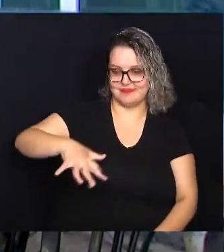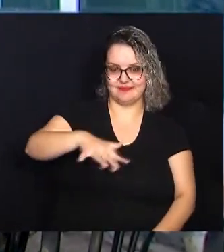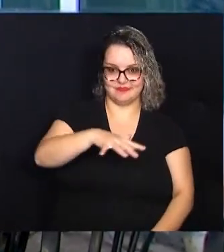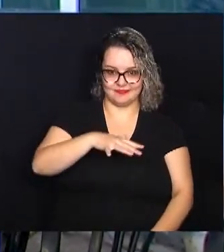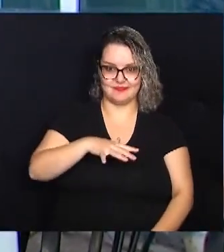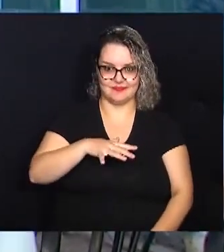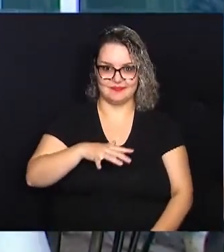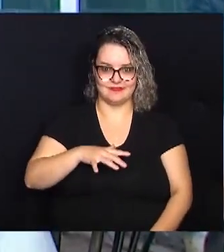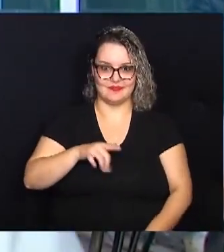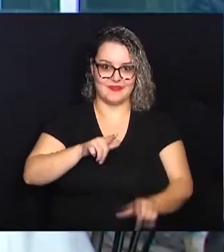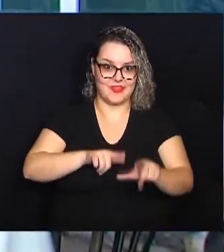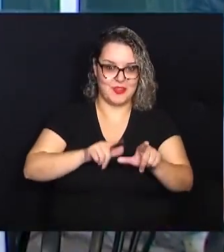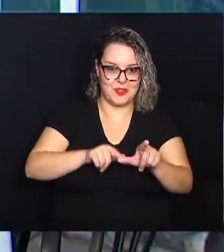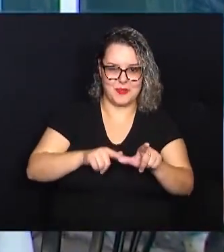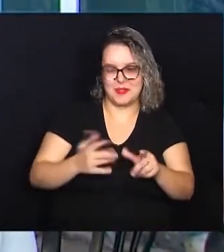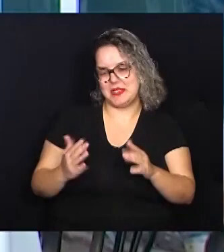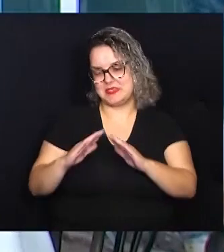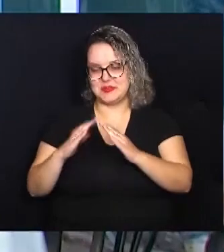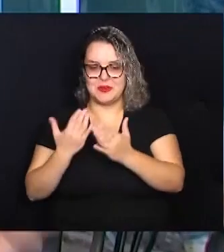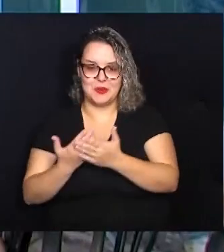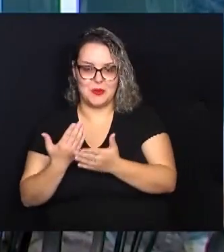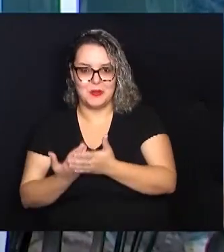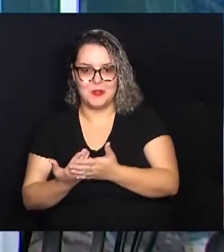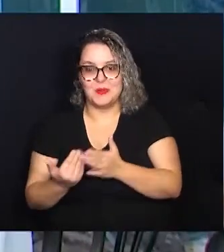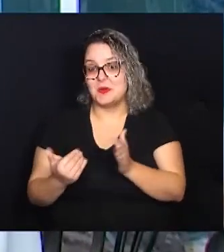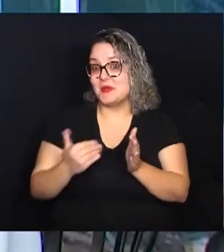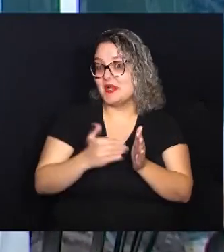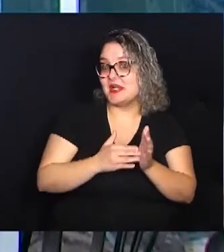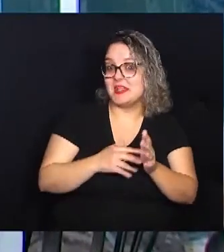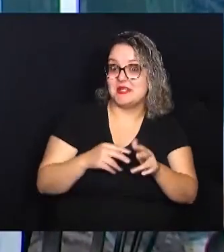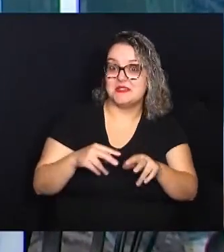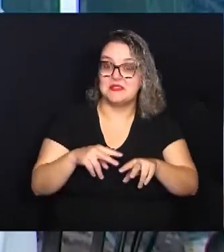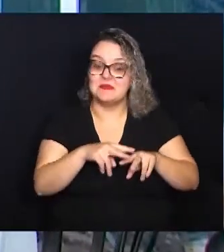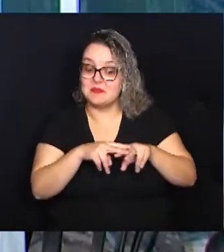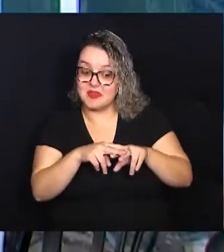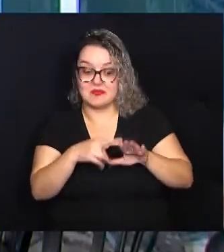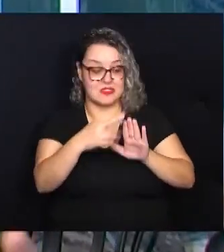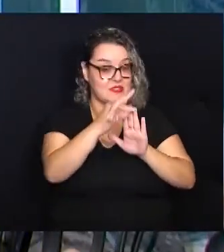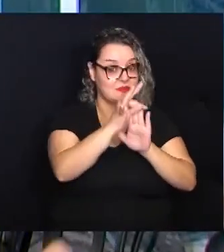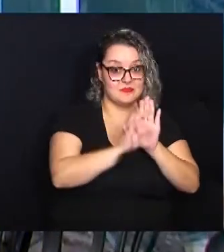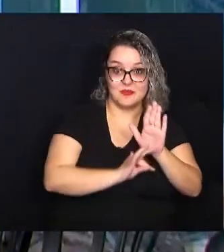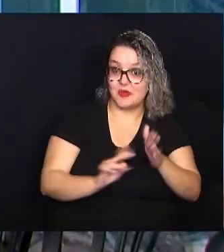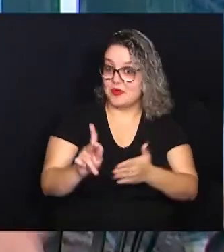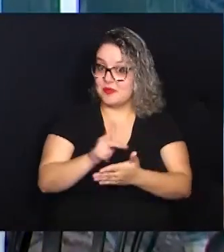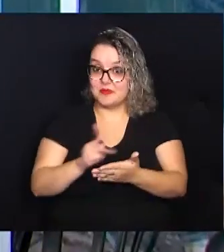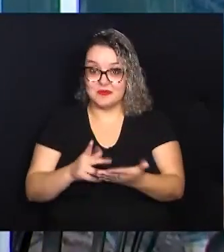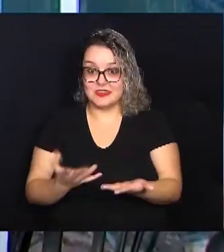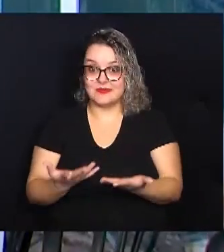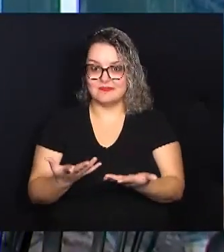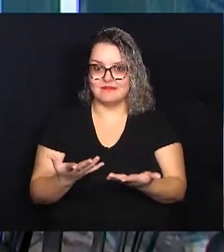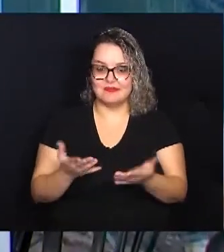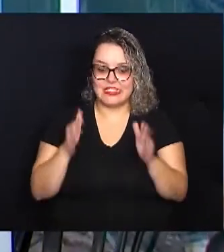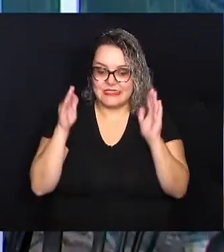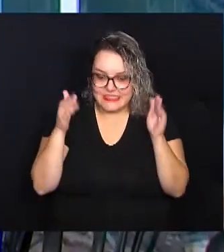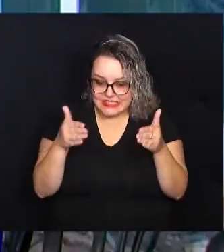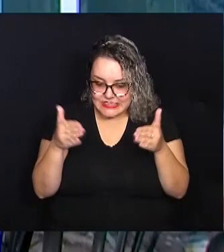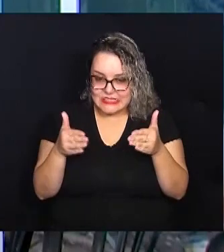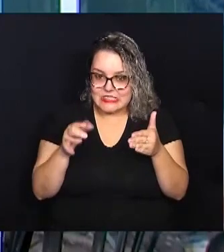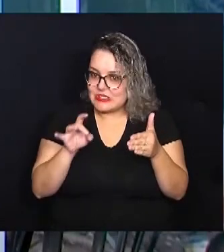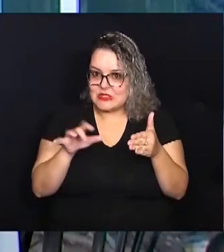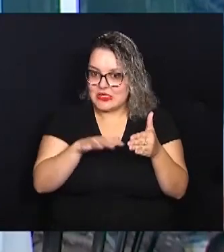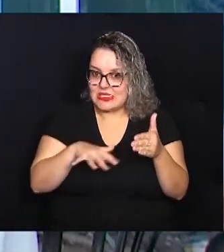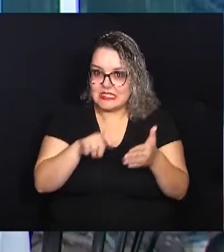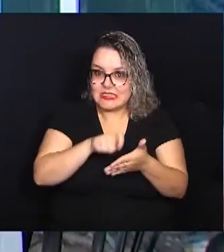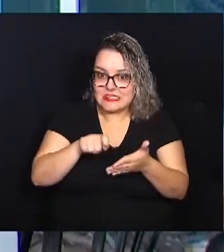das letras, né, como escola, ou até mesmo a revisão do texto, ou os poemas, e você acaba ficando preso ali na